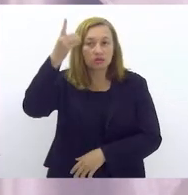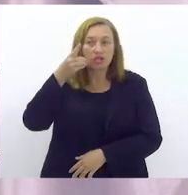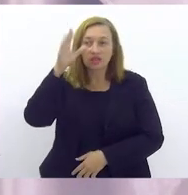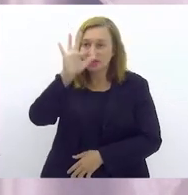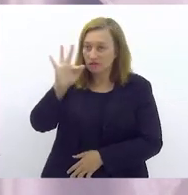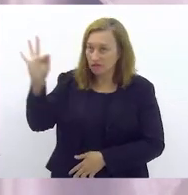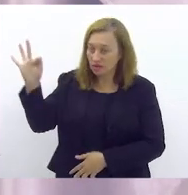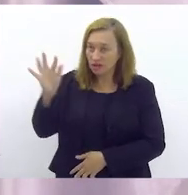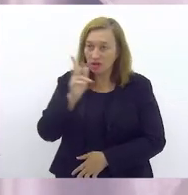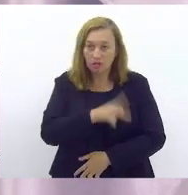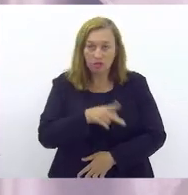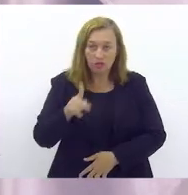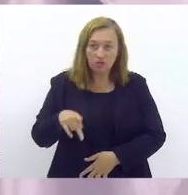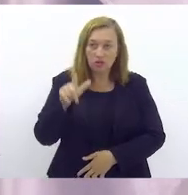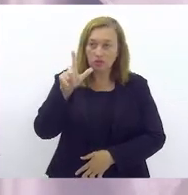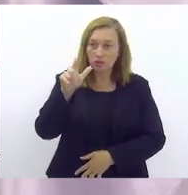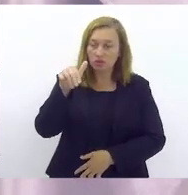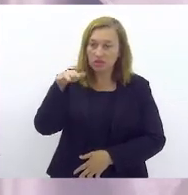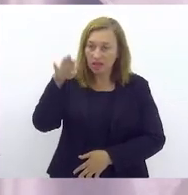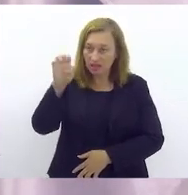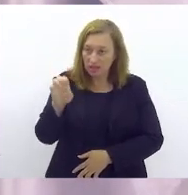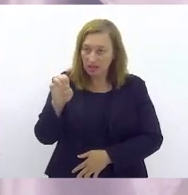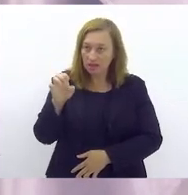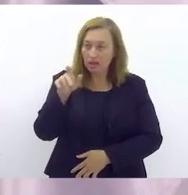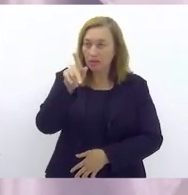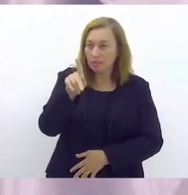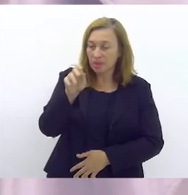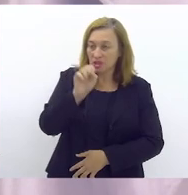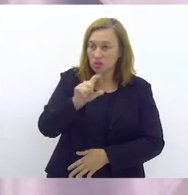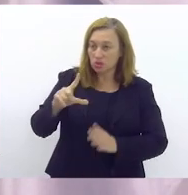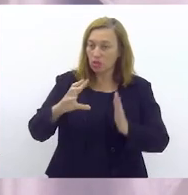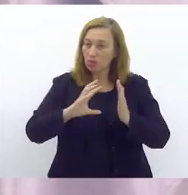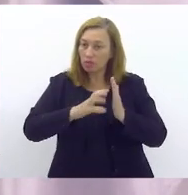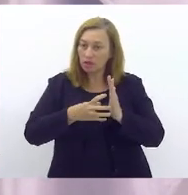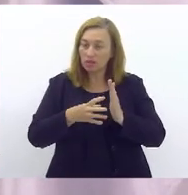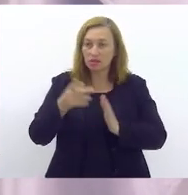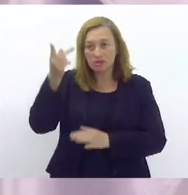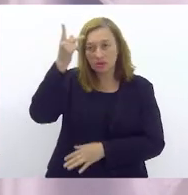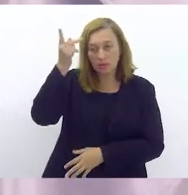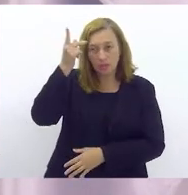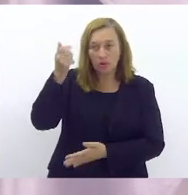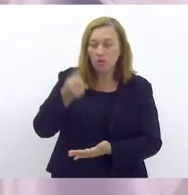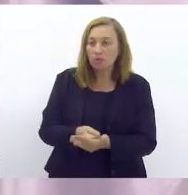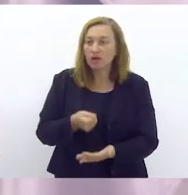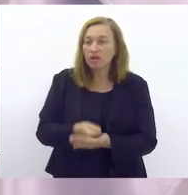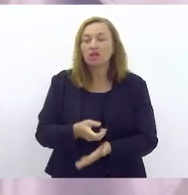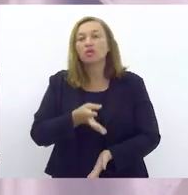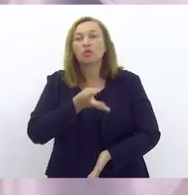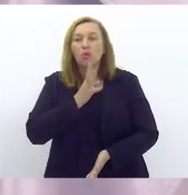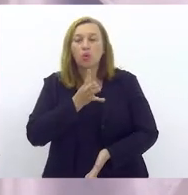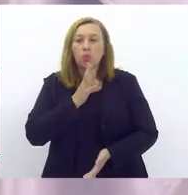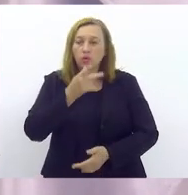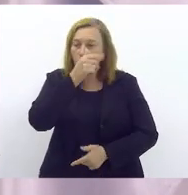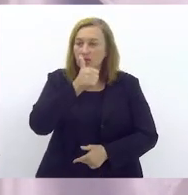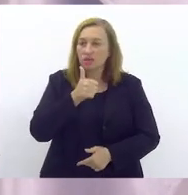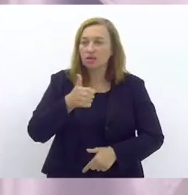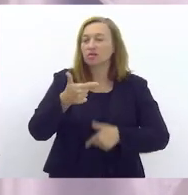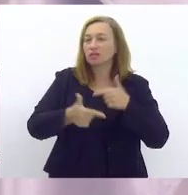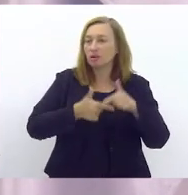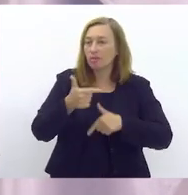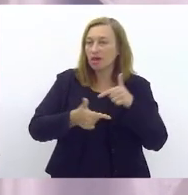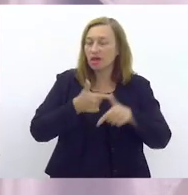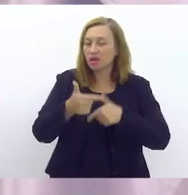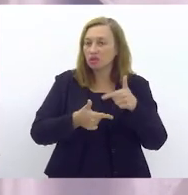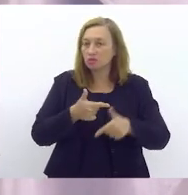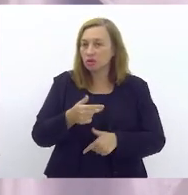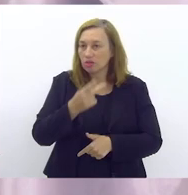federal professora Luciene Cavalcante, do PSOL de São Paulo, que torna obrigatório o reconhecimento das trabalhadoras que atuam nesta primeira